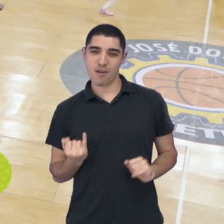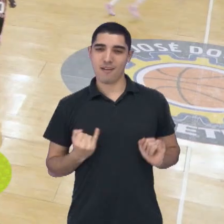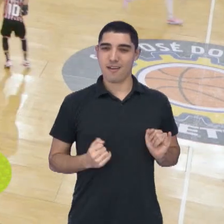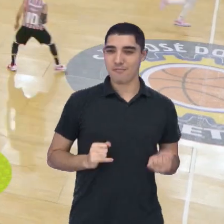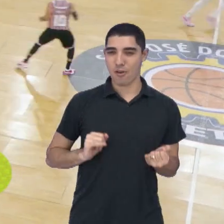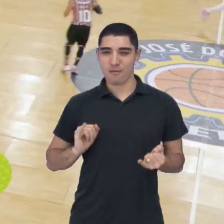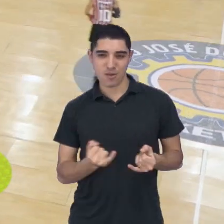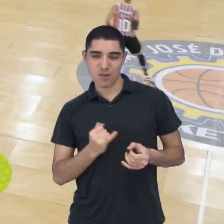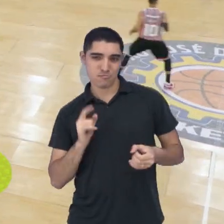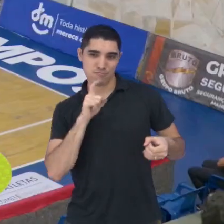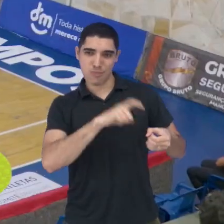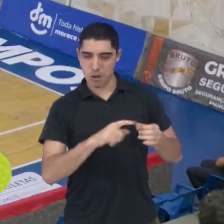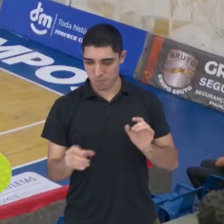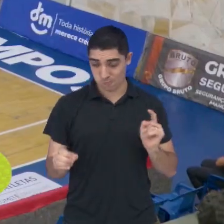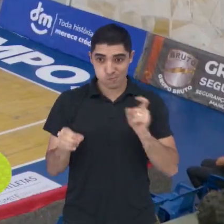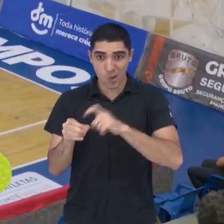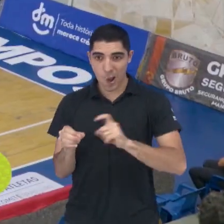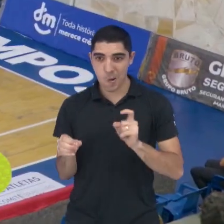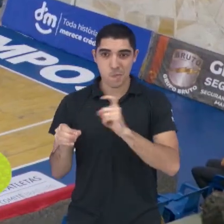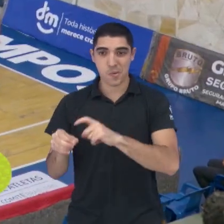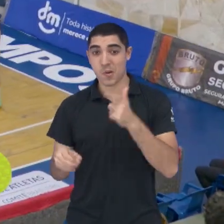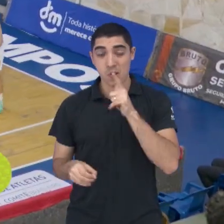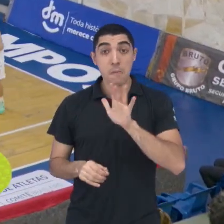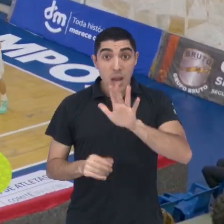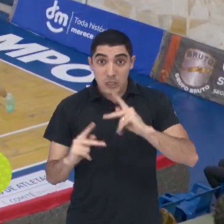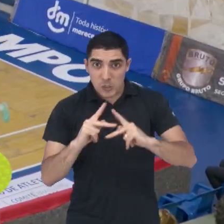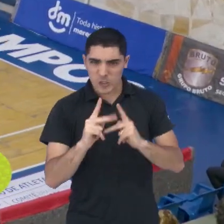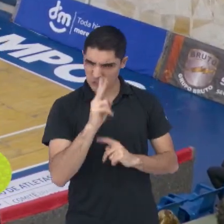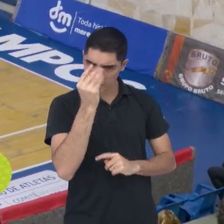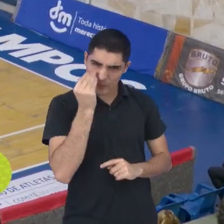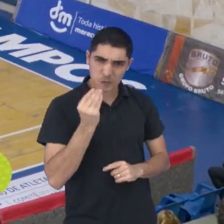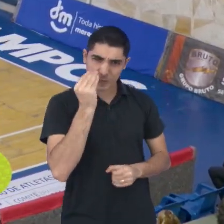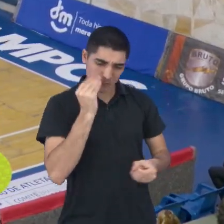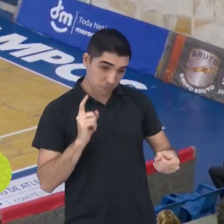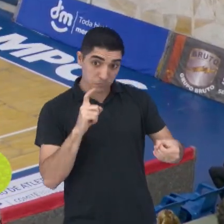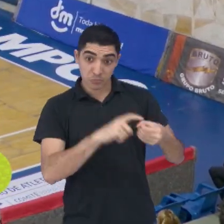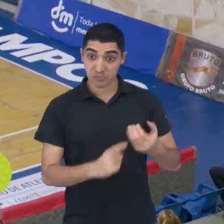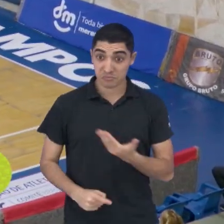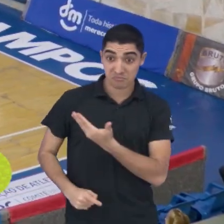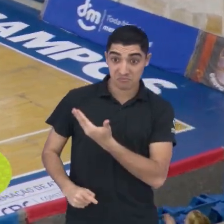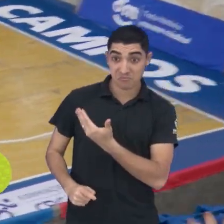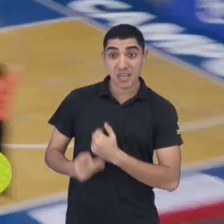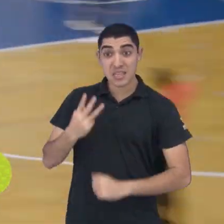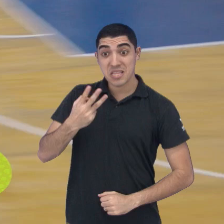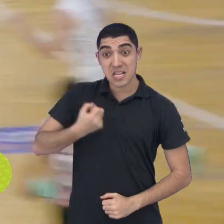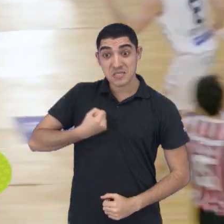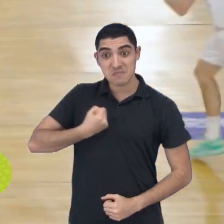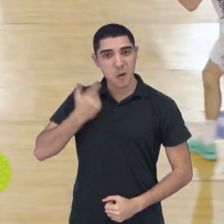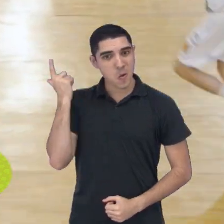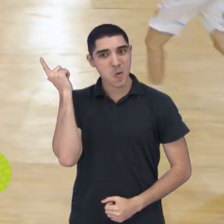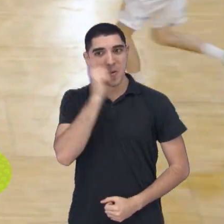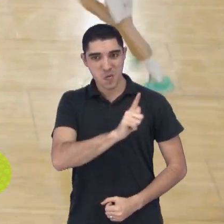e ia aumentando o placar, mas o São José queria jogo e na bola de 3 de Caio igualou o marcador.